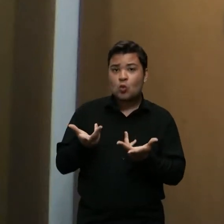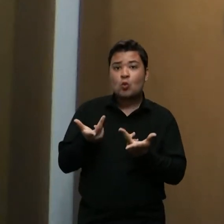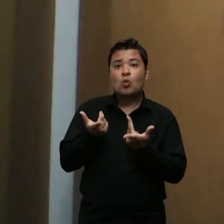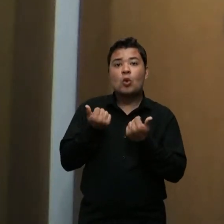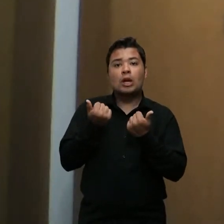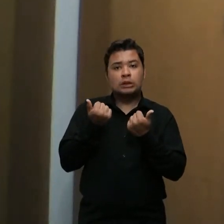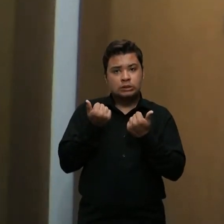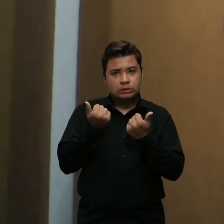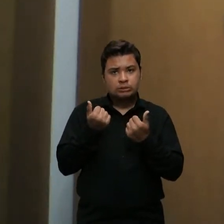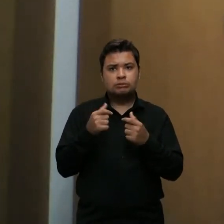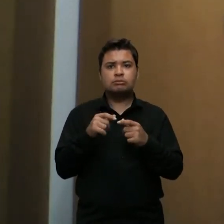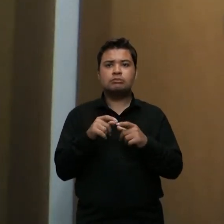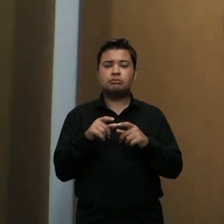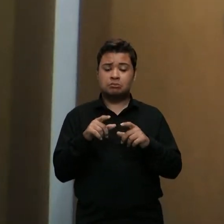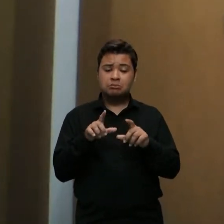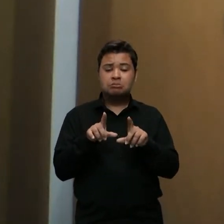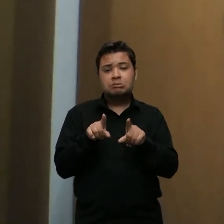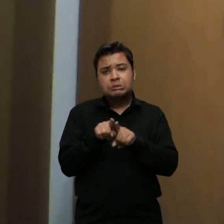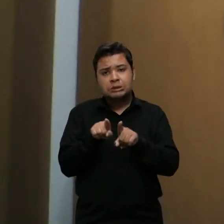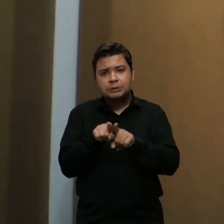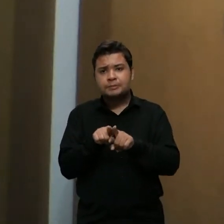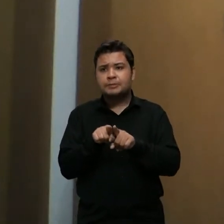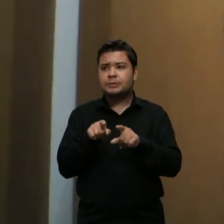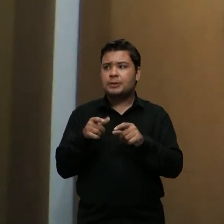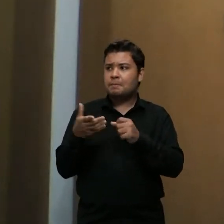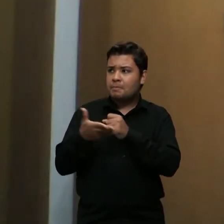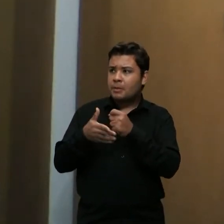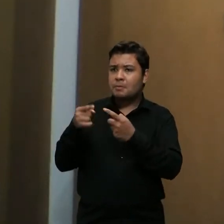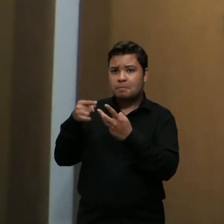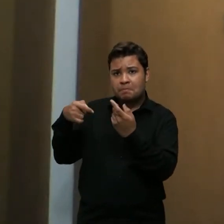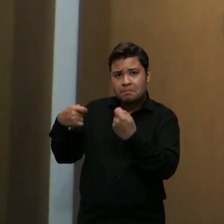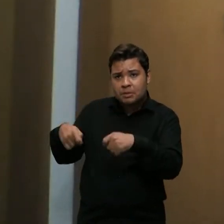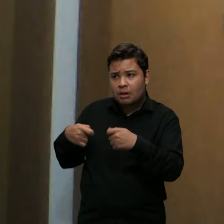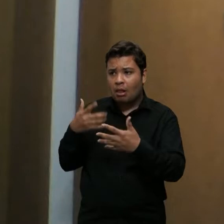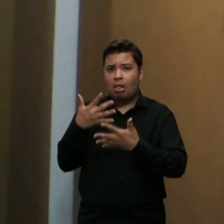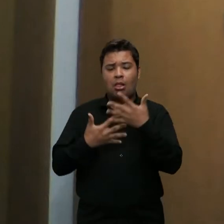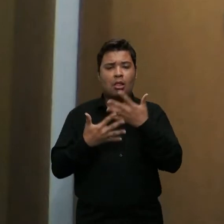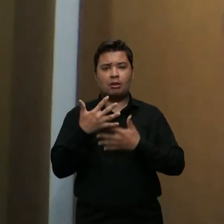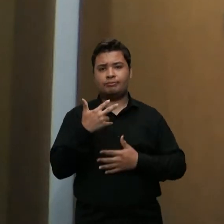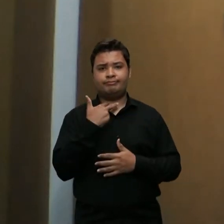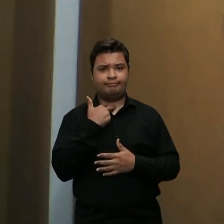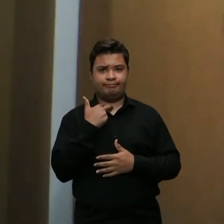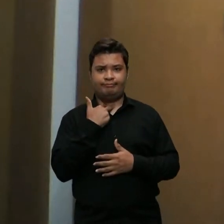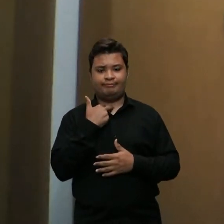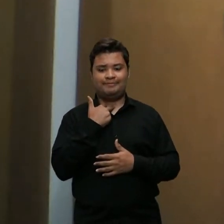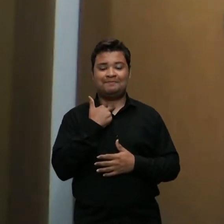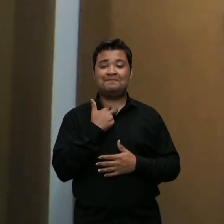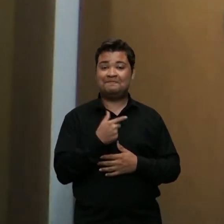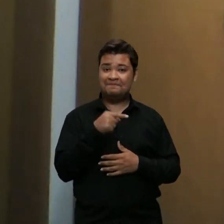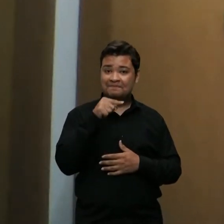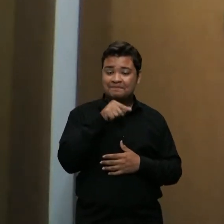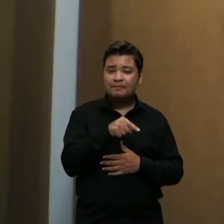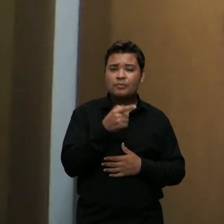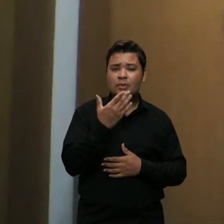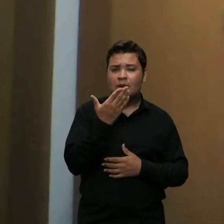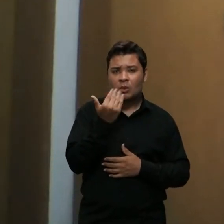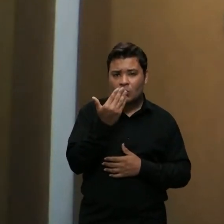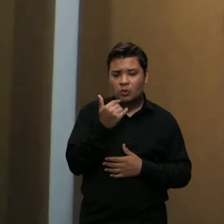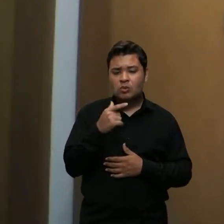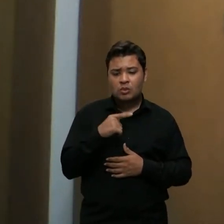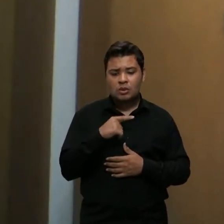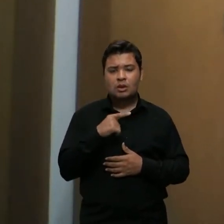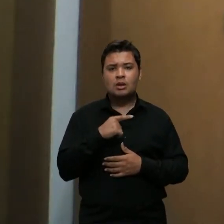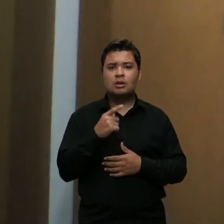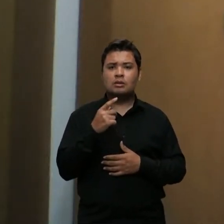quantidade, sem comprometer outras necessidades básicas. Então, é pautada em uma alimentação que envolva a